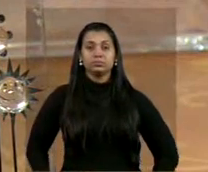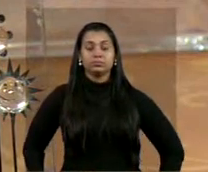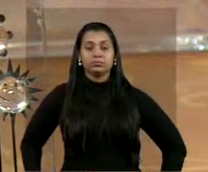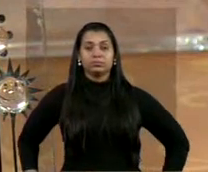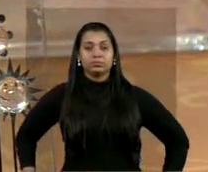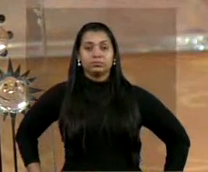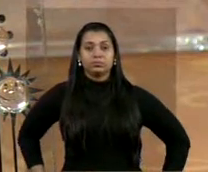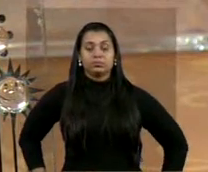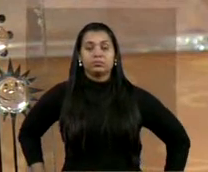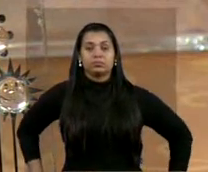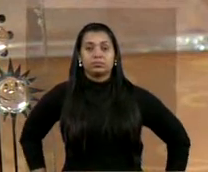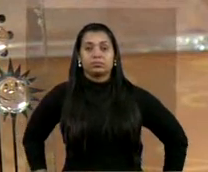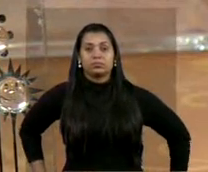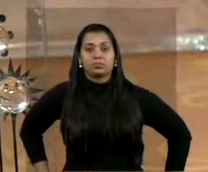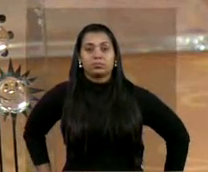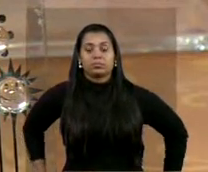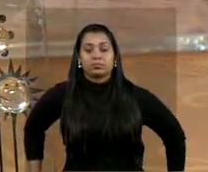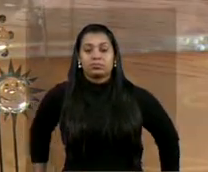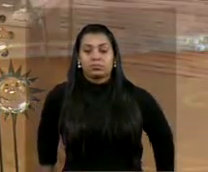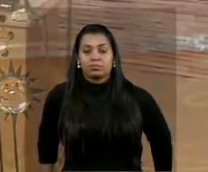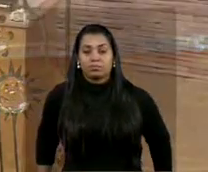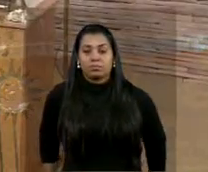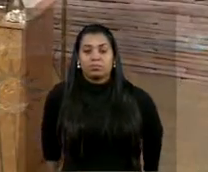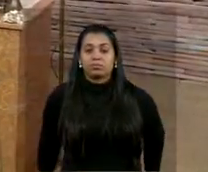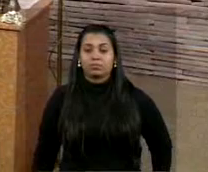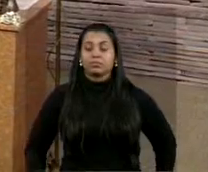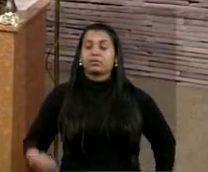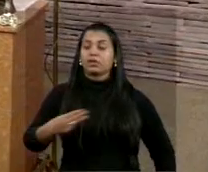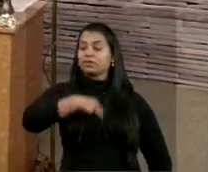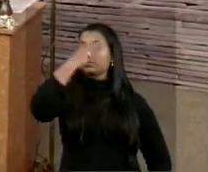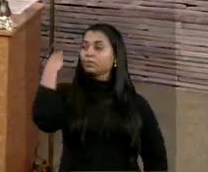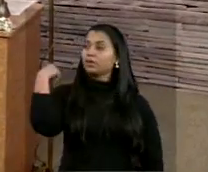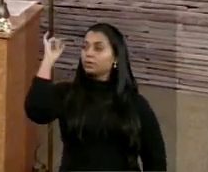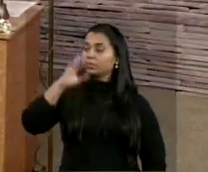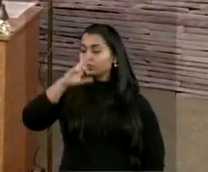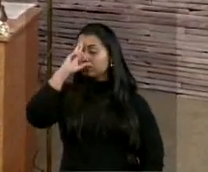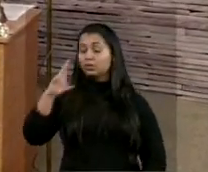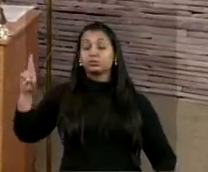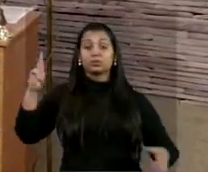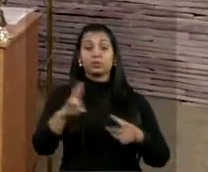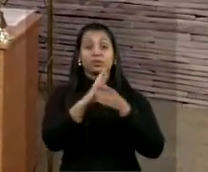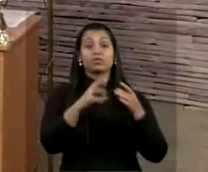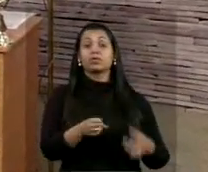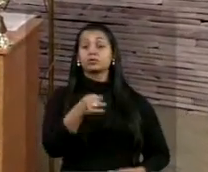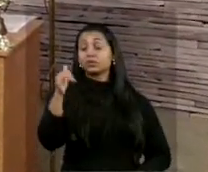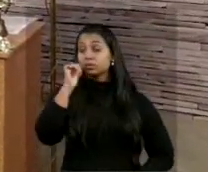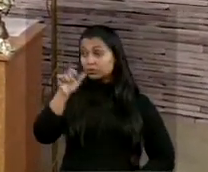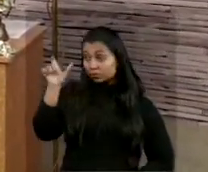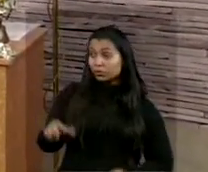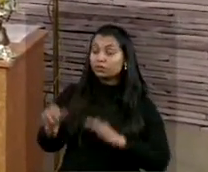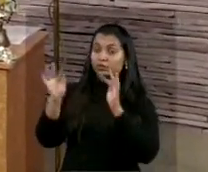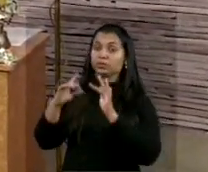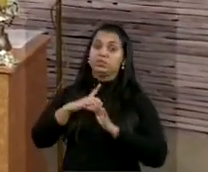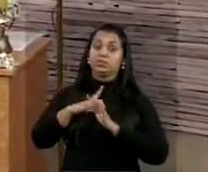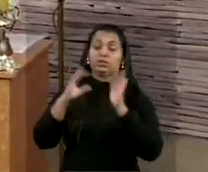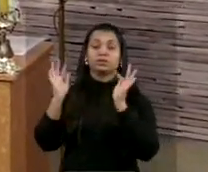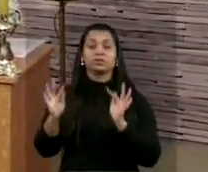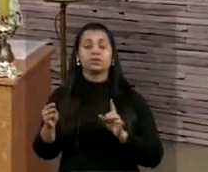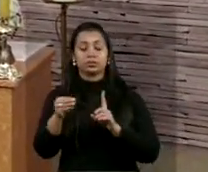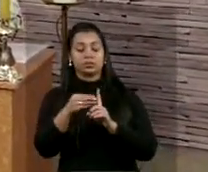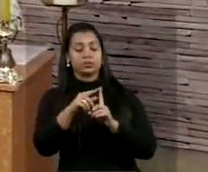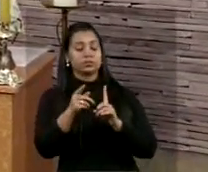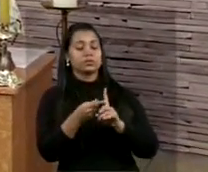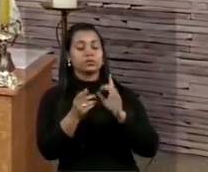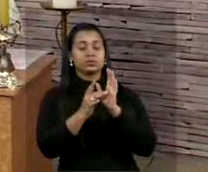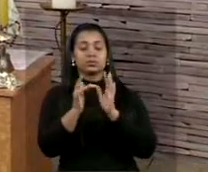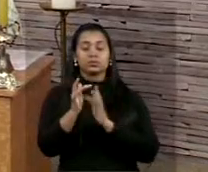nossa morte. Amém. Ave Maria, cheia de graça, o Senhor é convosco. Bendita sois vós entre as mulheres e bendito é o